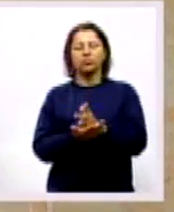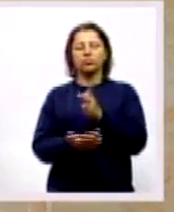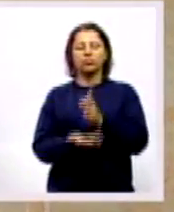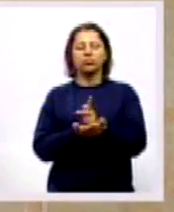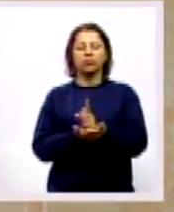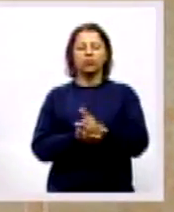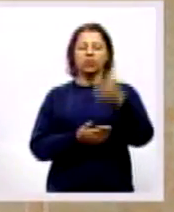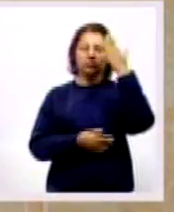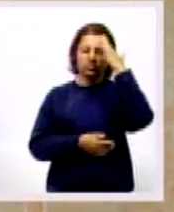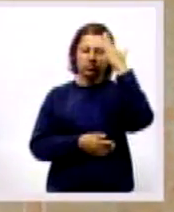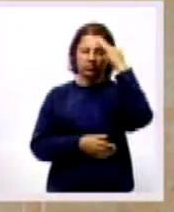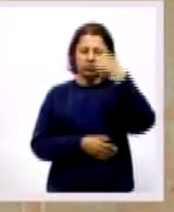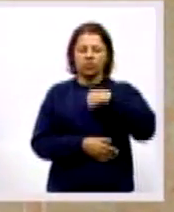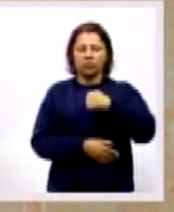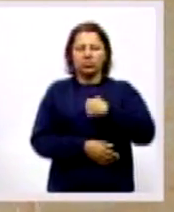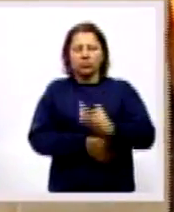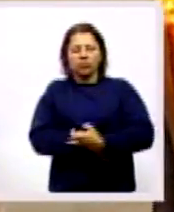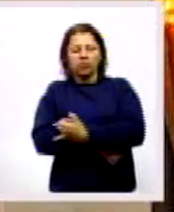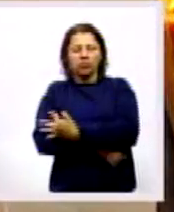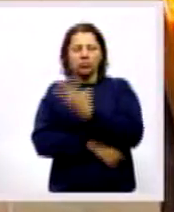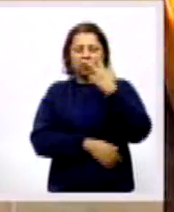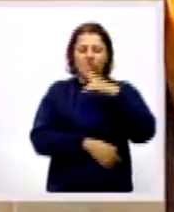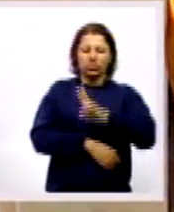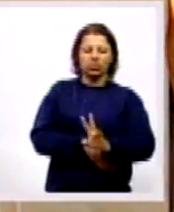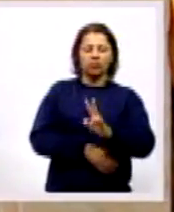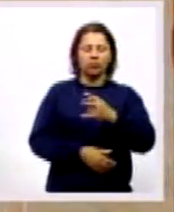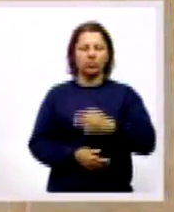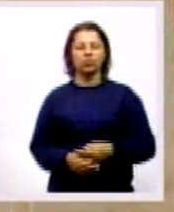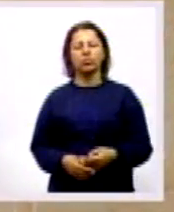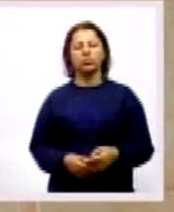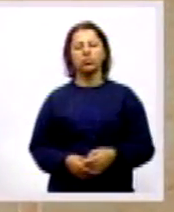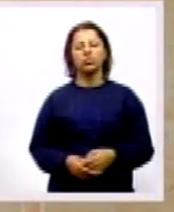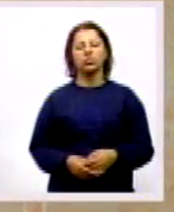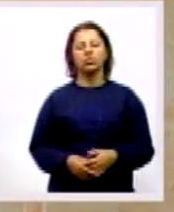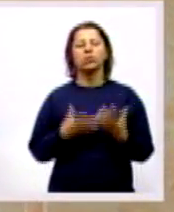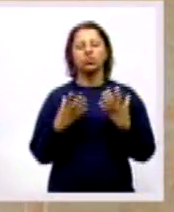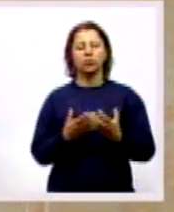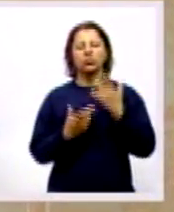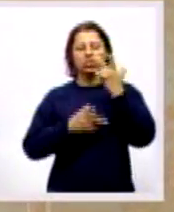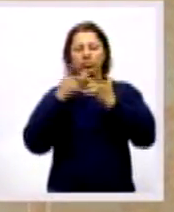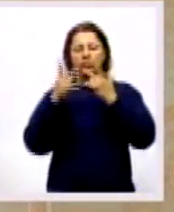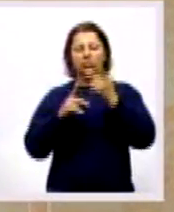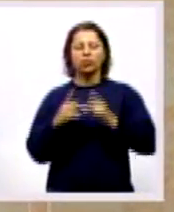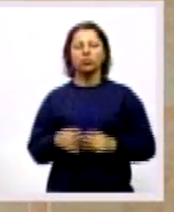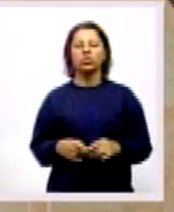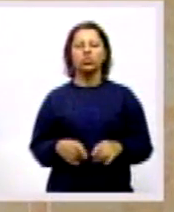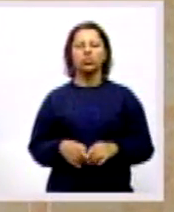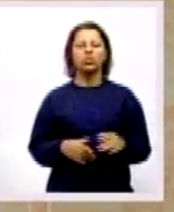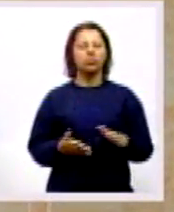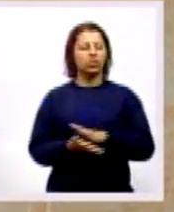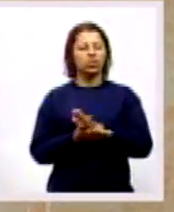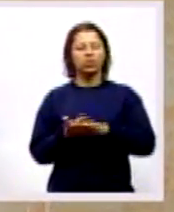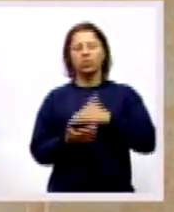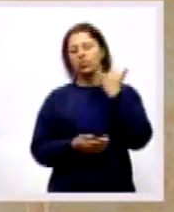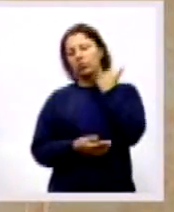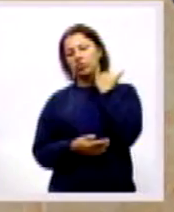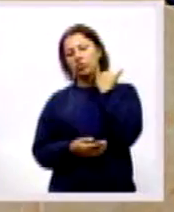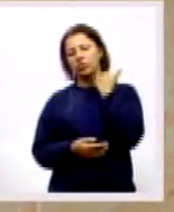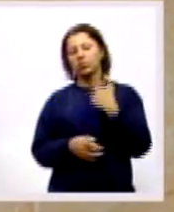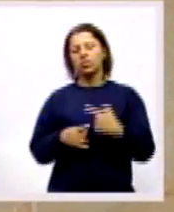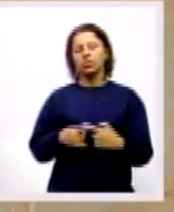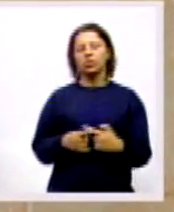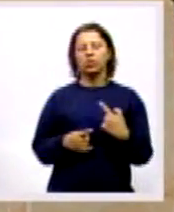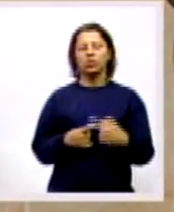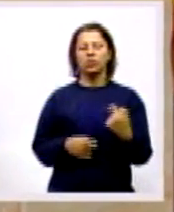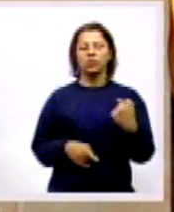Sabe o que mais me mexeu no dia em que eu vi ela naquele esforço de querer dizer e sem preguiça? Porque eu acho que eu ia ficar irritado logo. Não entendeu,